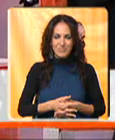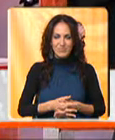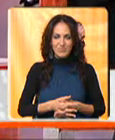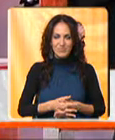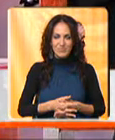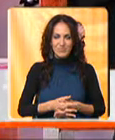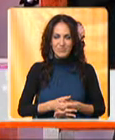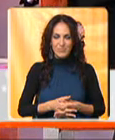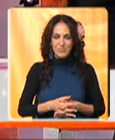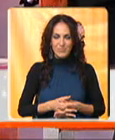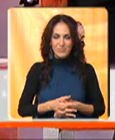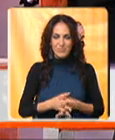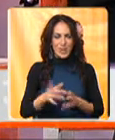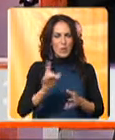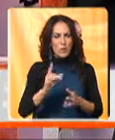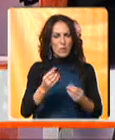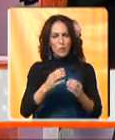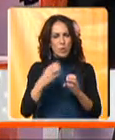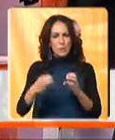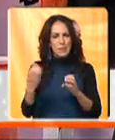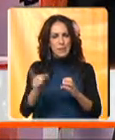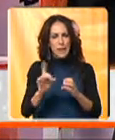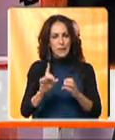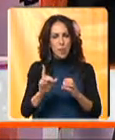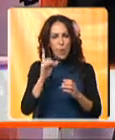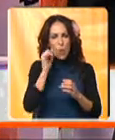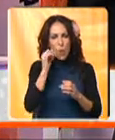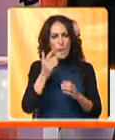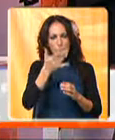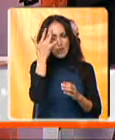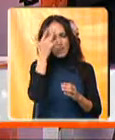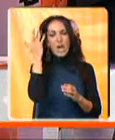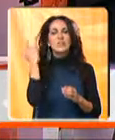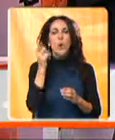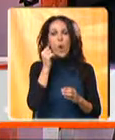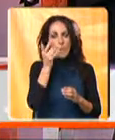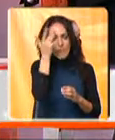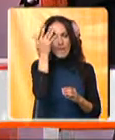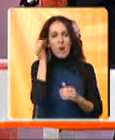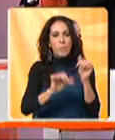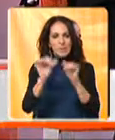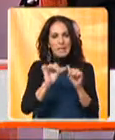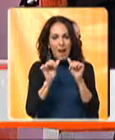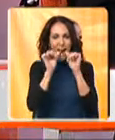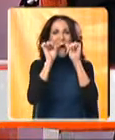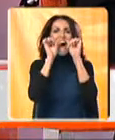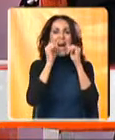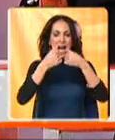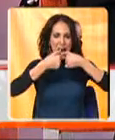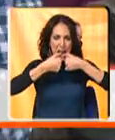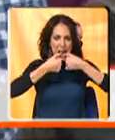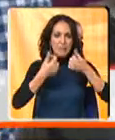Esta não foi das cirurgias, se calhar, mais complicadas, tal como explicou ali, não é? Nos homens é mais fácil de conseguir restabelecer tudo outra